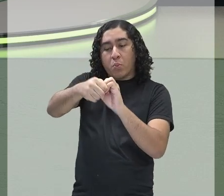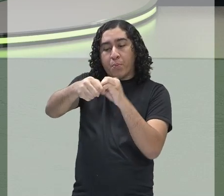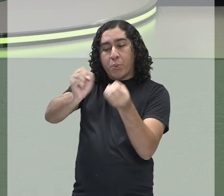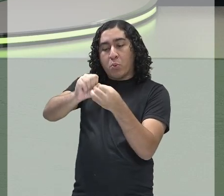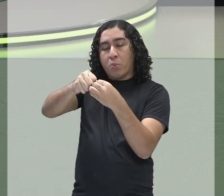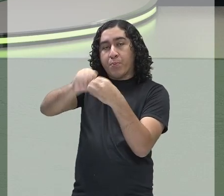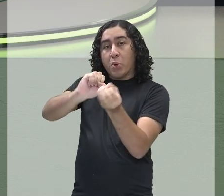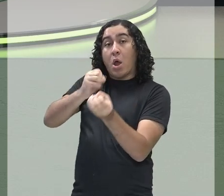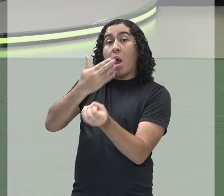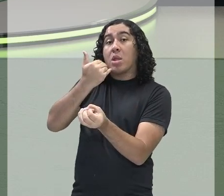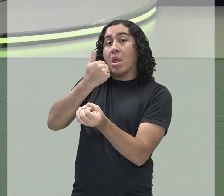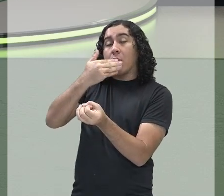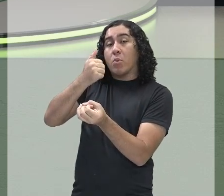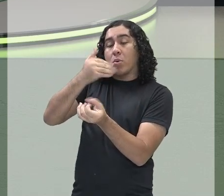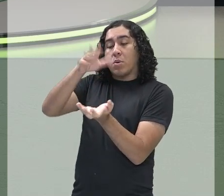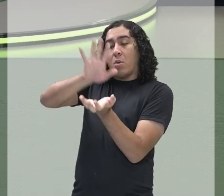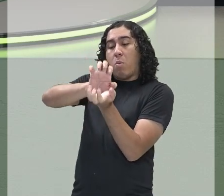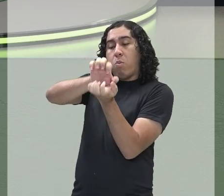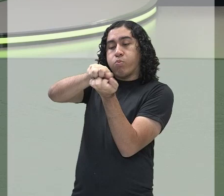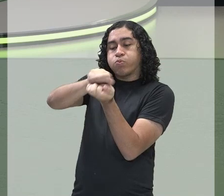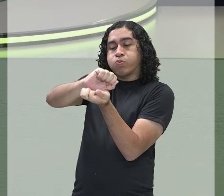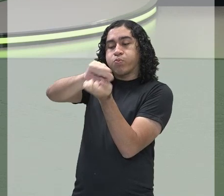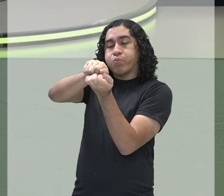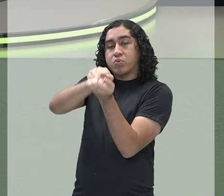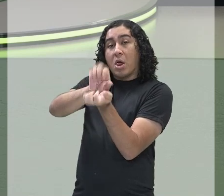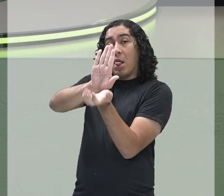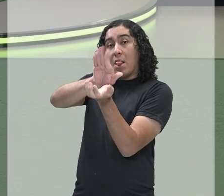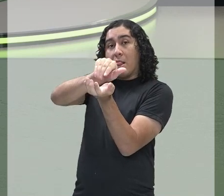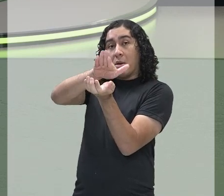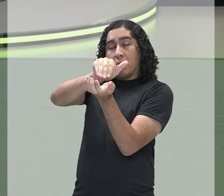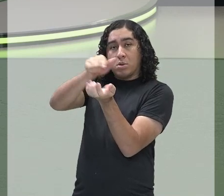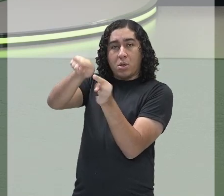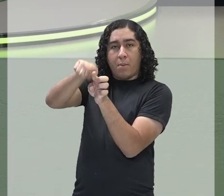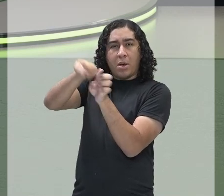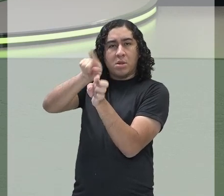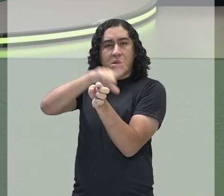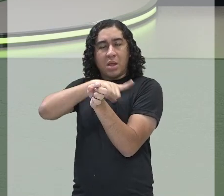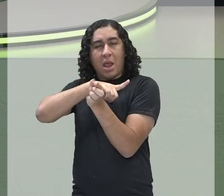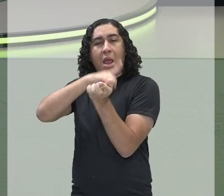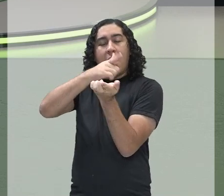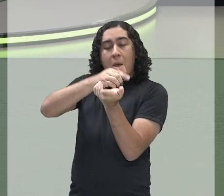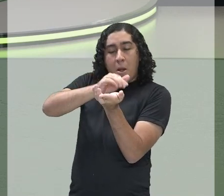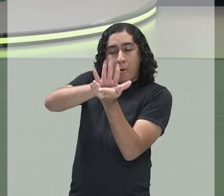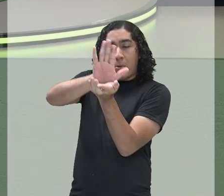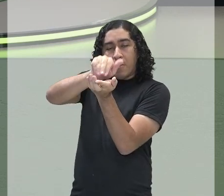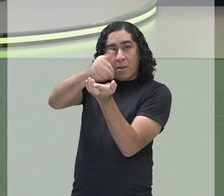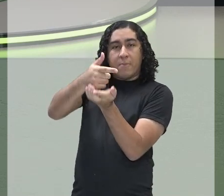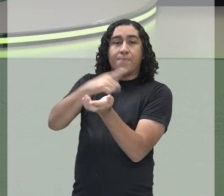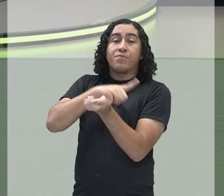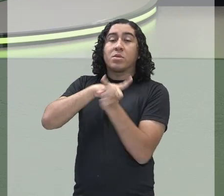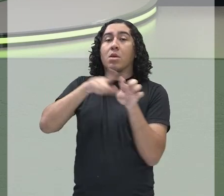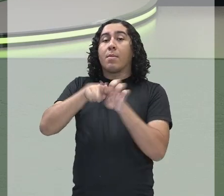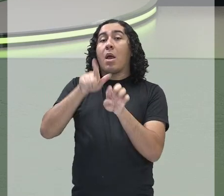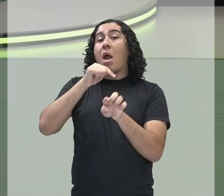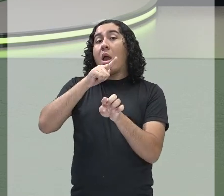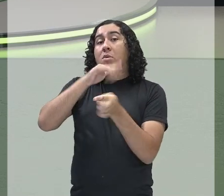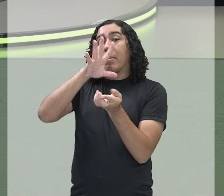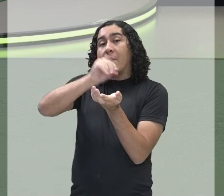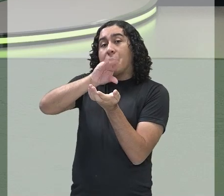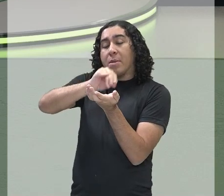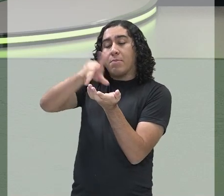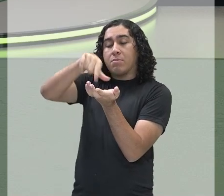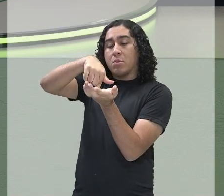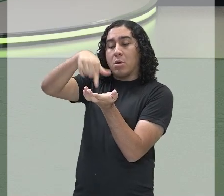aqui, na nossa boca. A língua também vai auxiliar nesse processo. A gente tem a saliva presente na nossa boca, onde